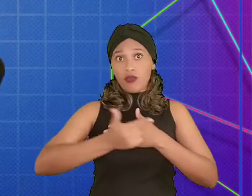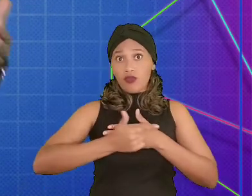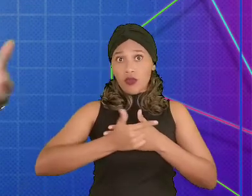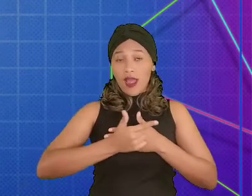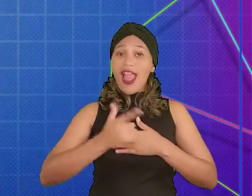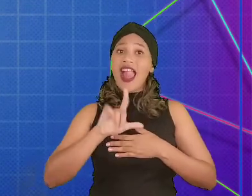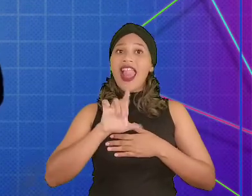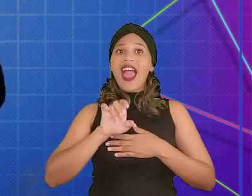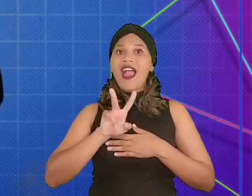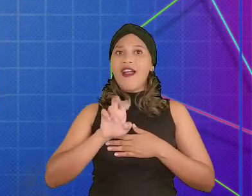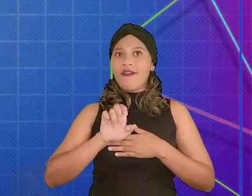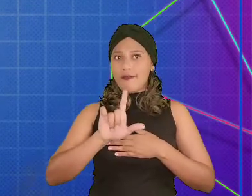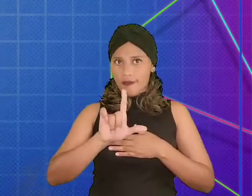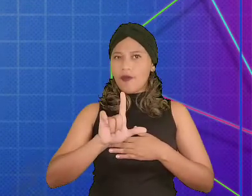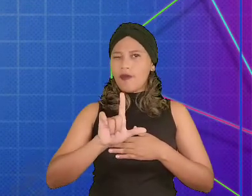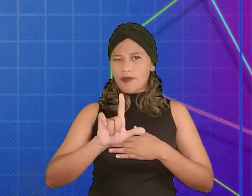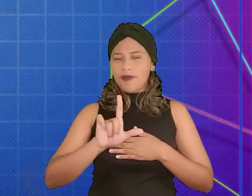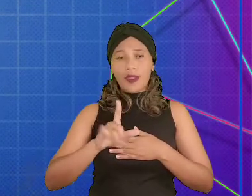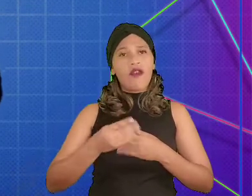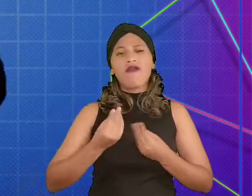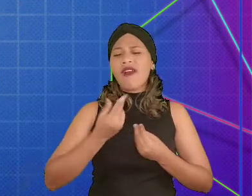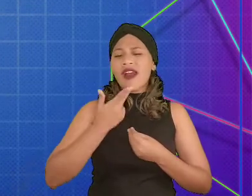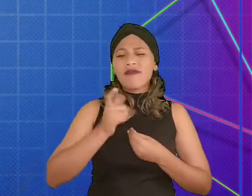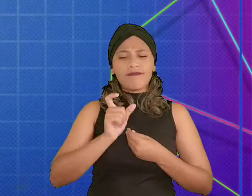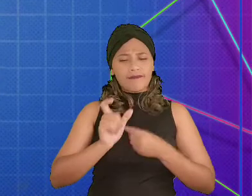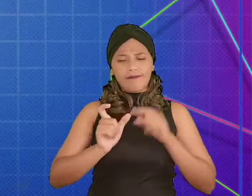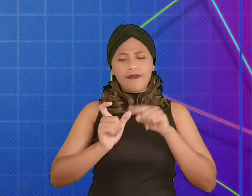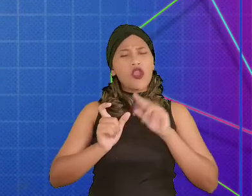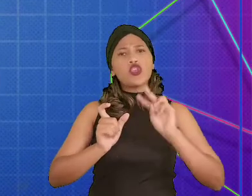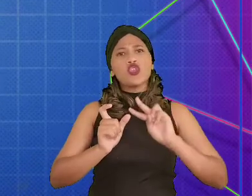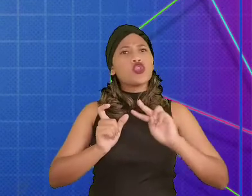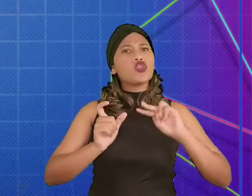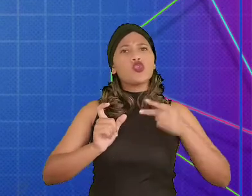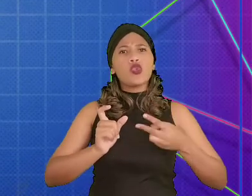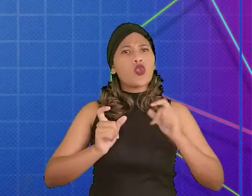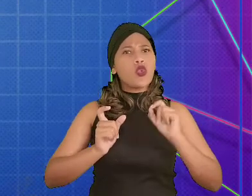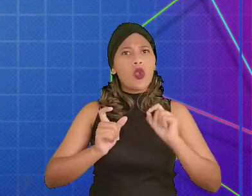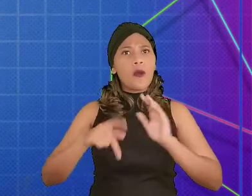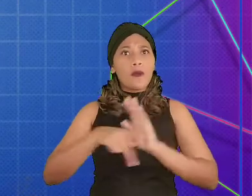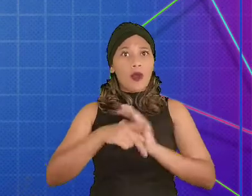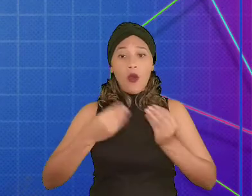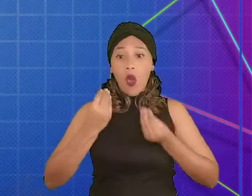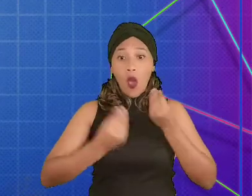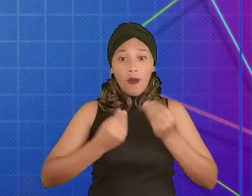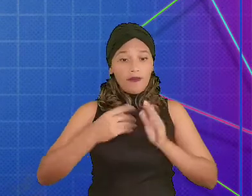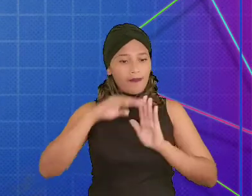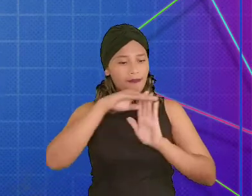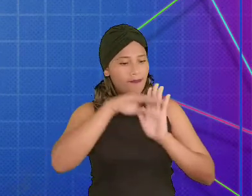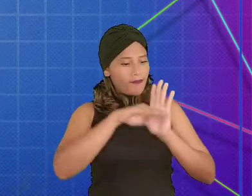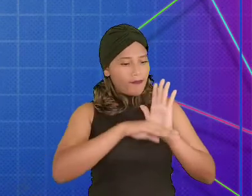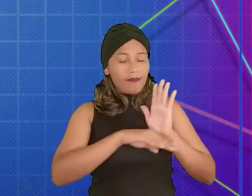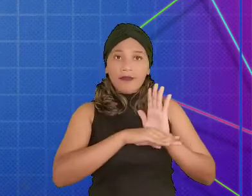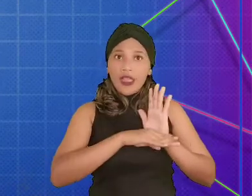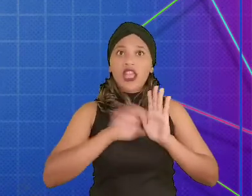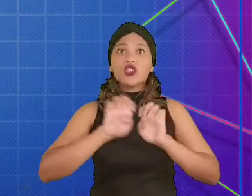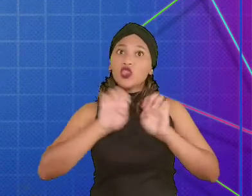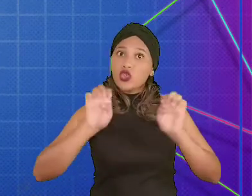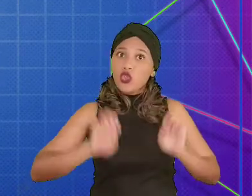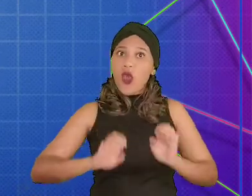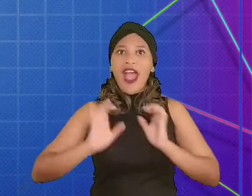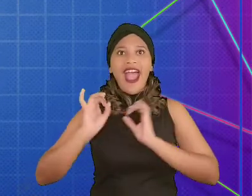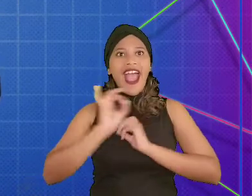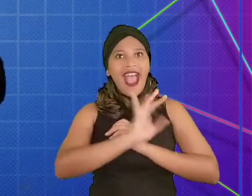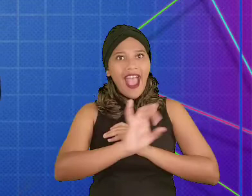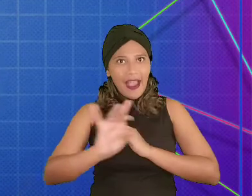de Level Design. Veja bem, quando falamos de Level Design, estamos falando sobre como fazer o projeto de fases, planejar a estrutura